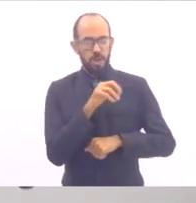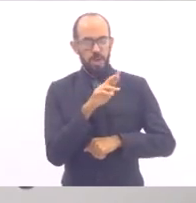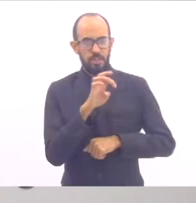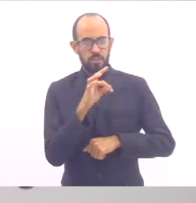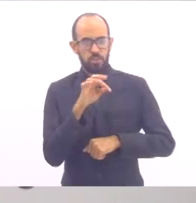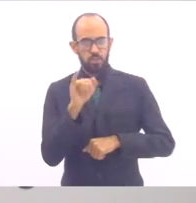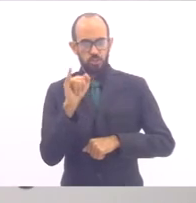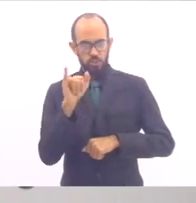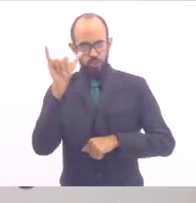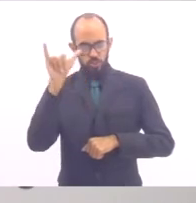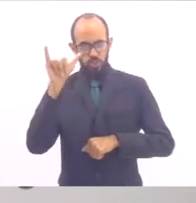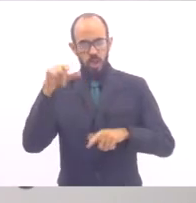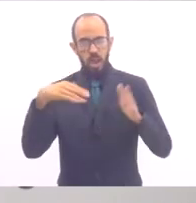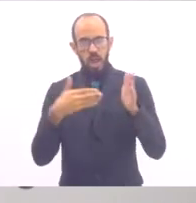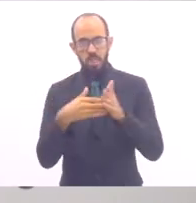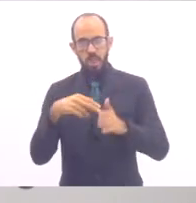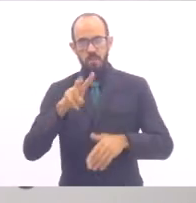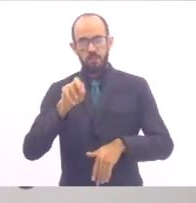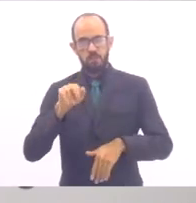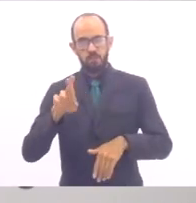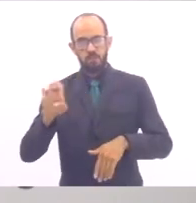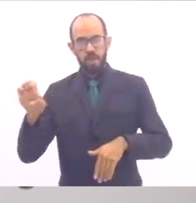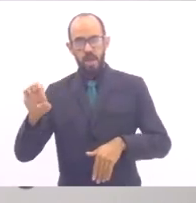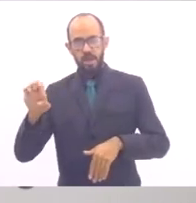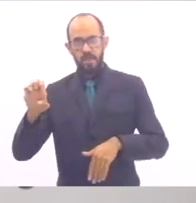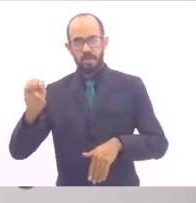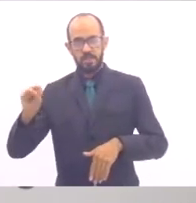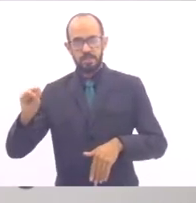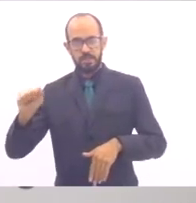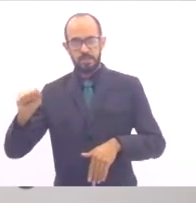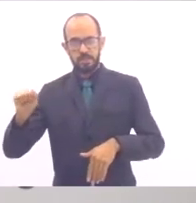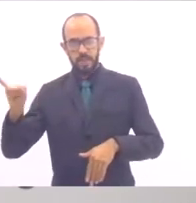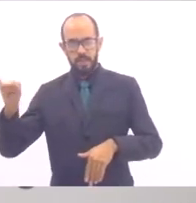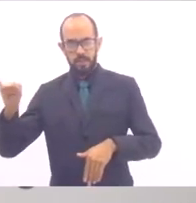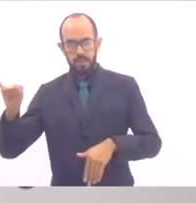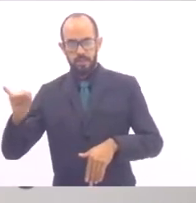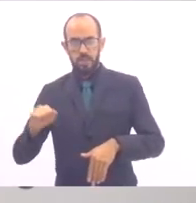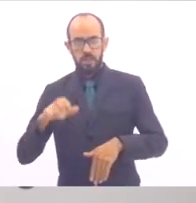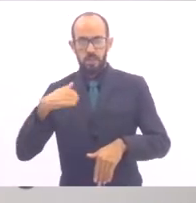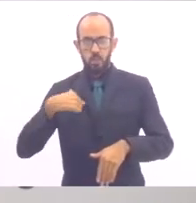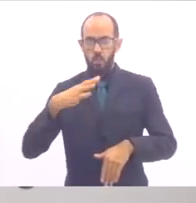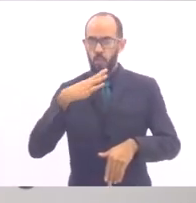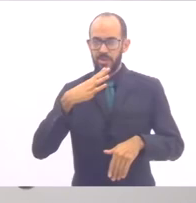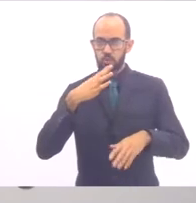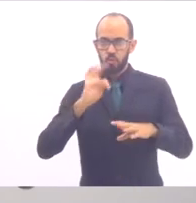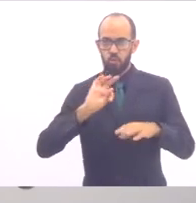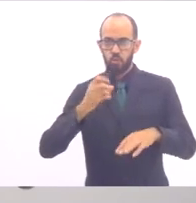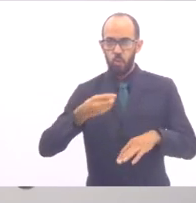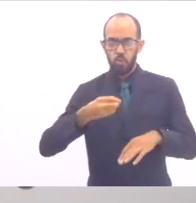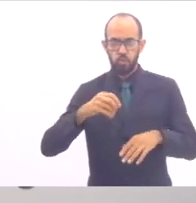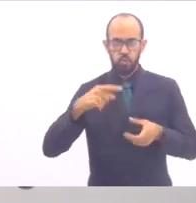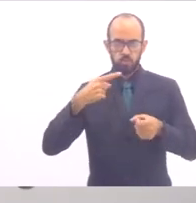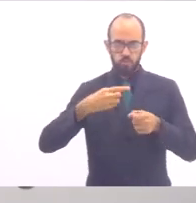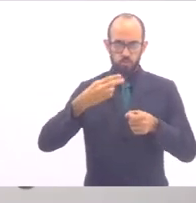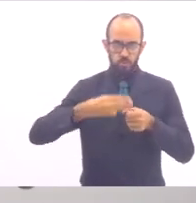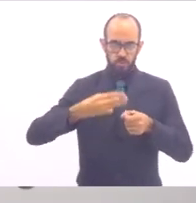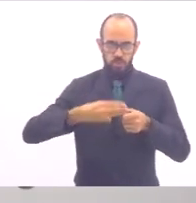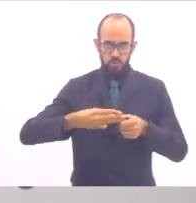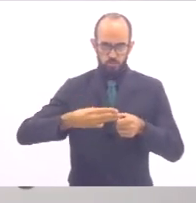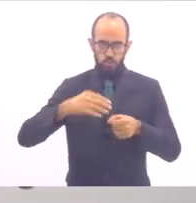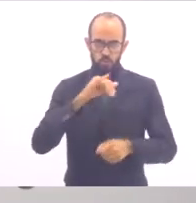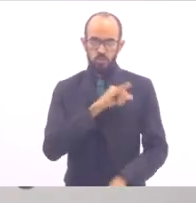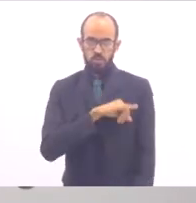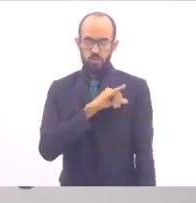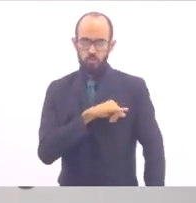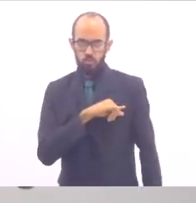conheço todos os municípios do Rio de Janeiro. Então, eu vejo a dificuldade de um município aqui,